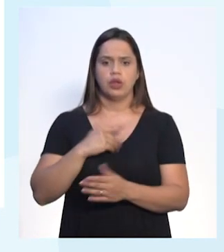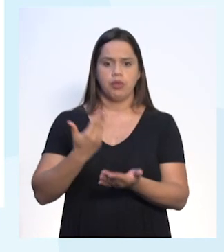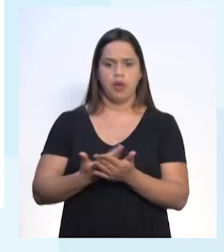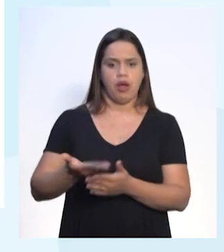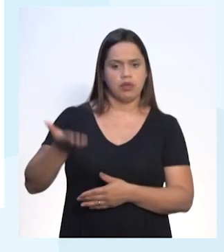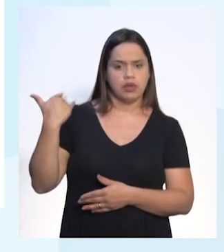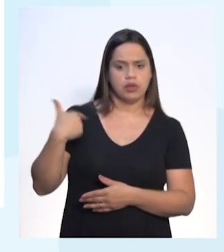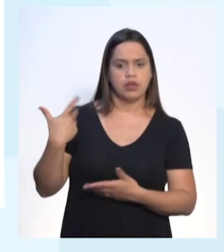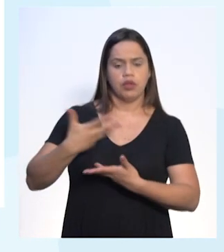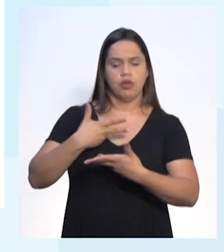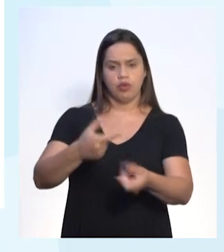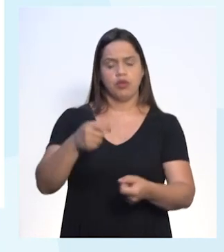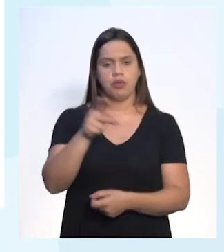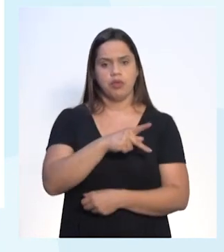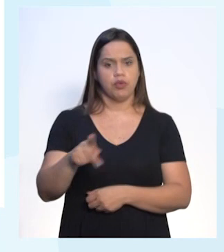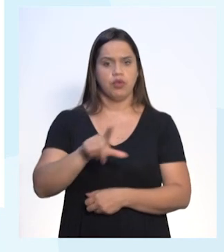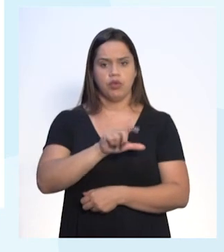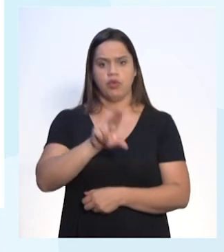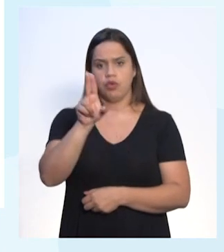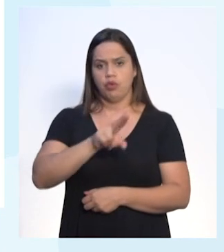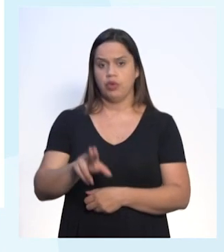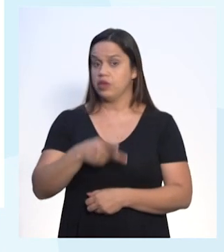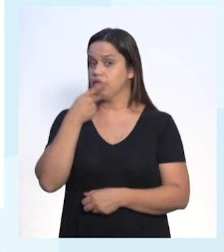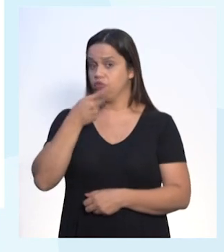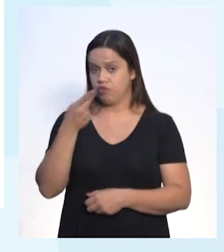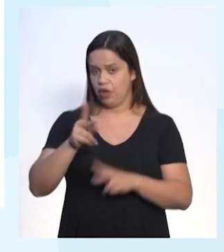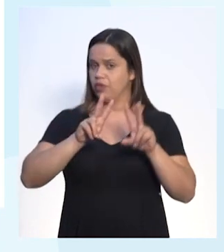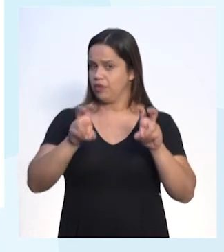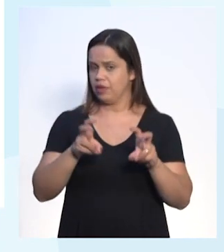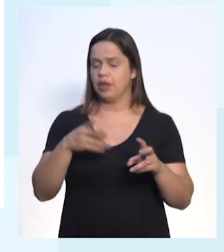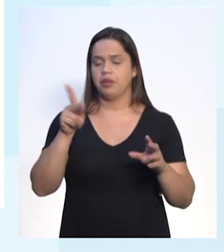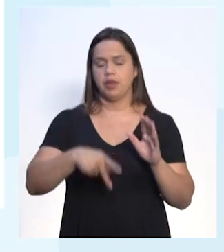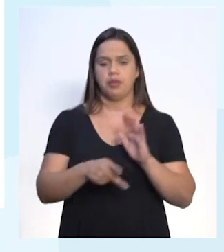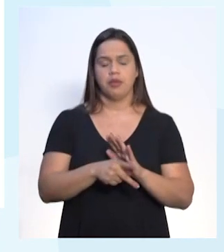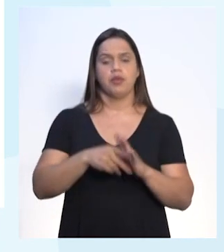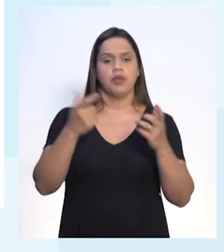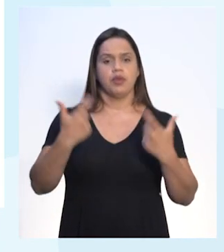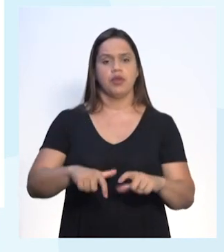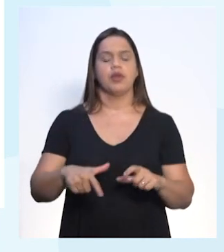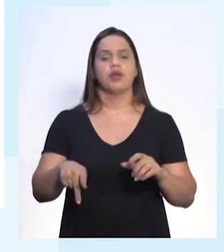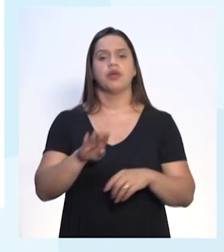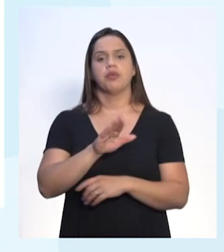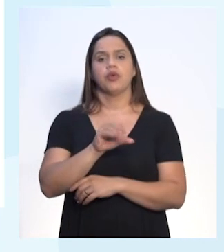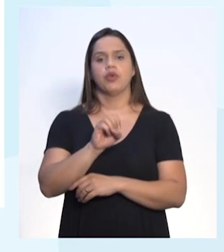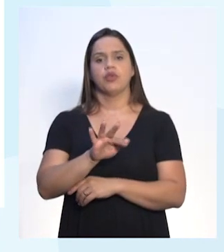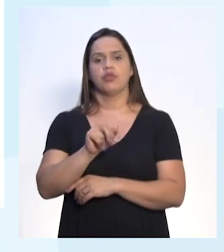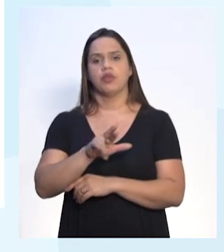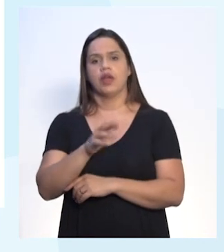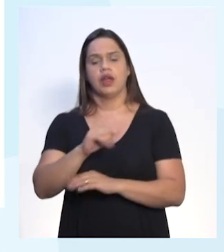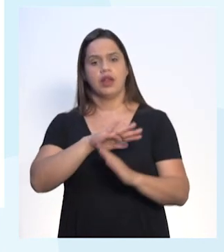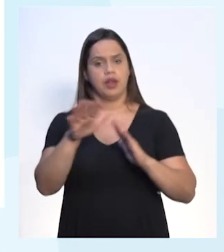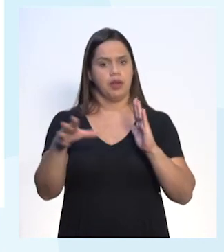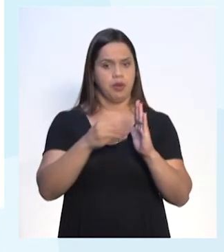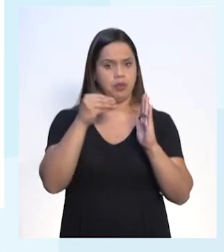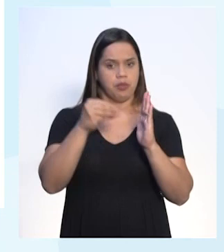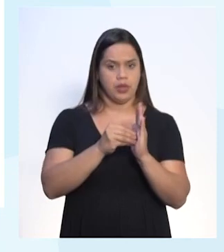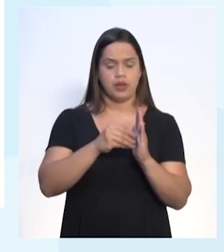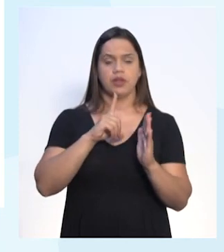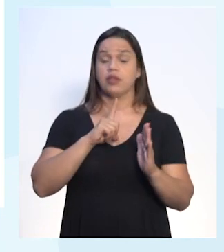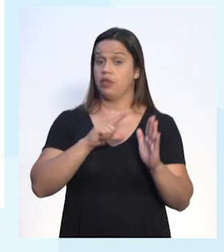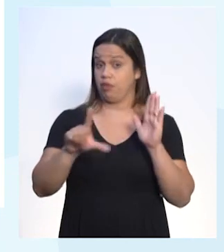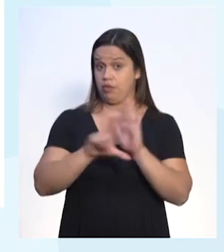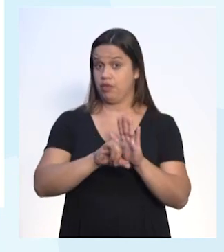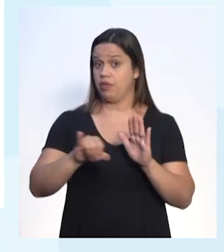aí com o convidado, o professor Liz falou muito sobre isso, né, da reserva e da biosfera da Mata Atlântica. Então, leis nós temos aí,